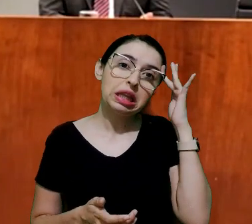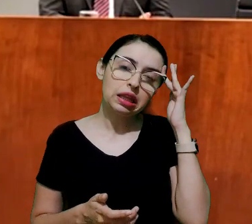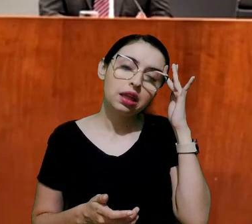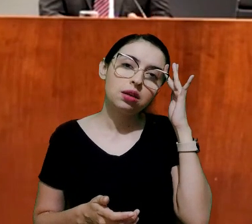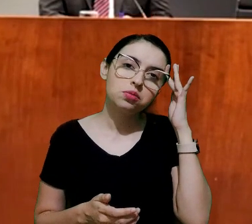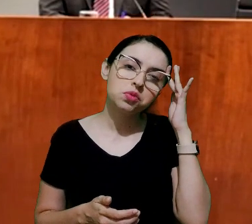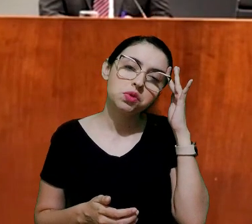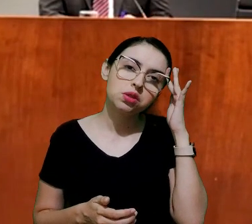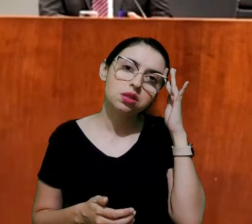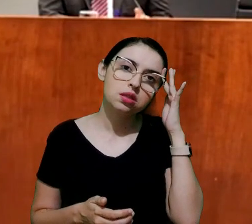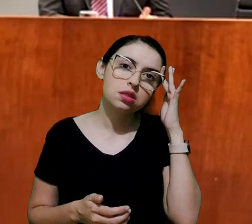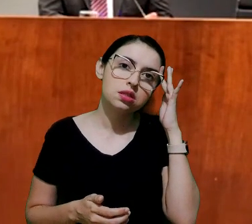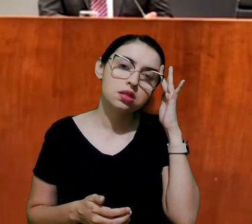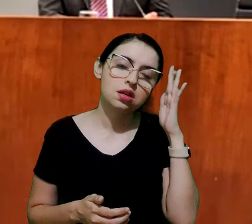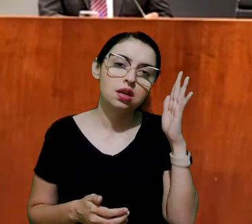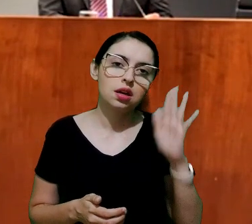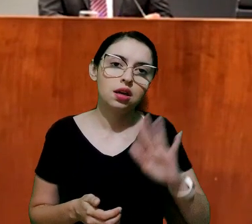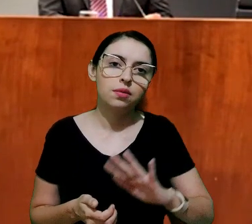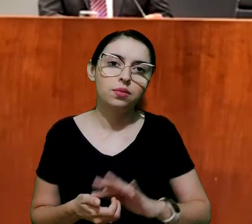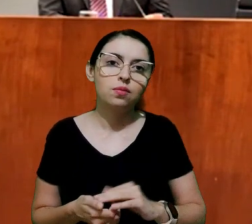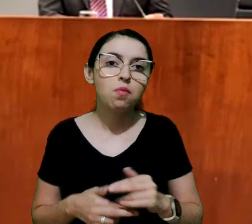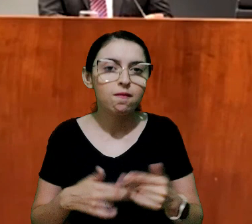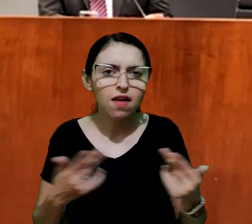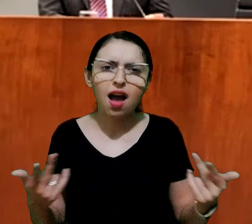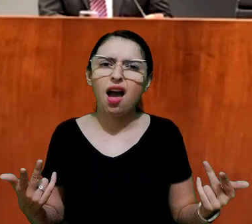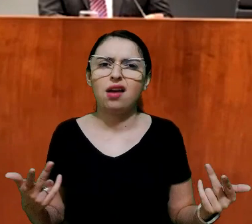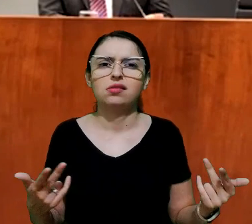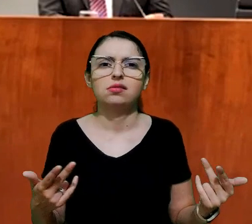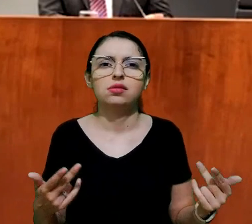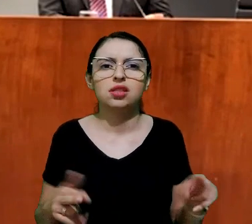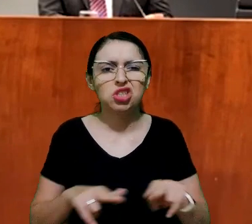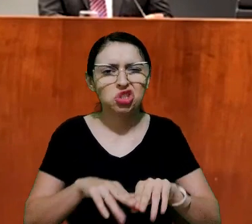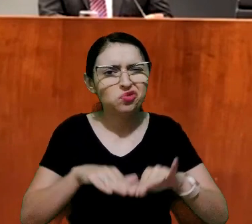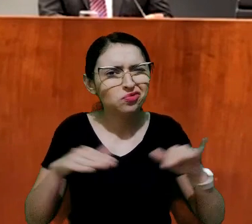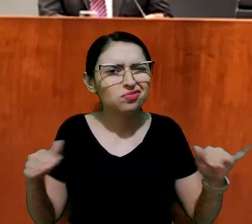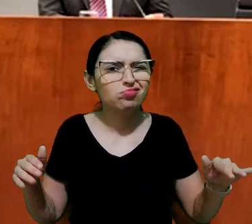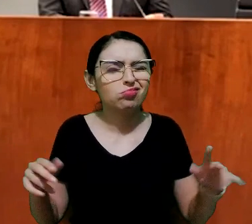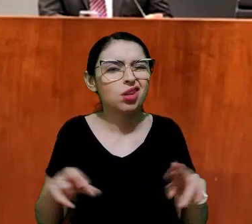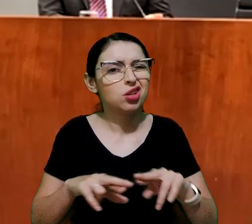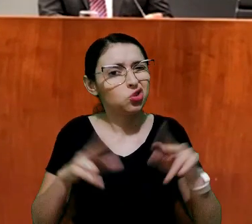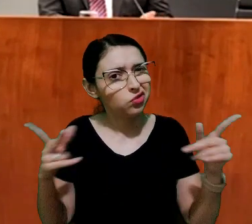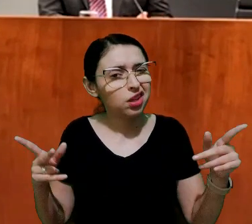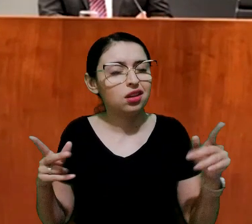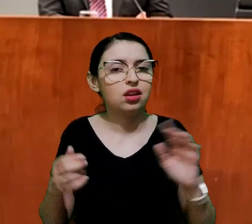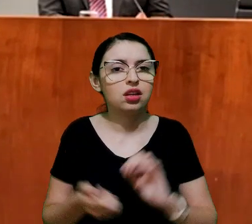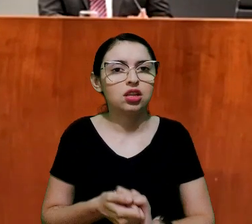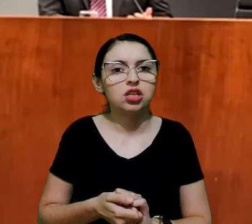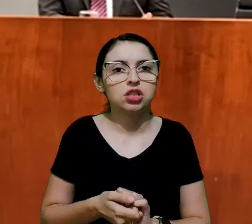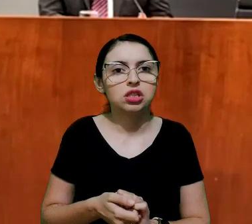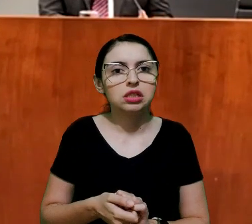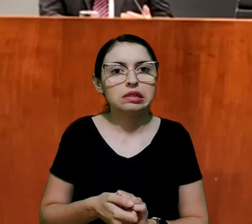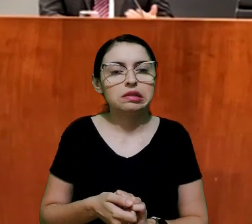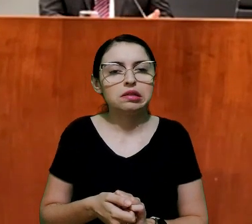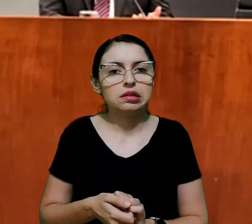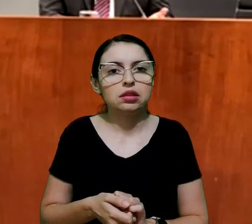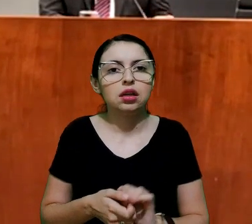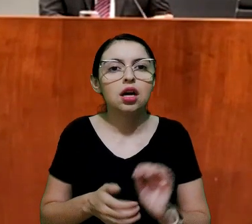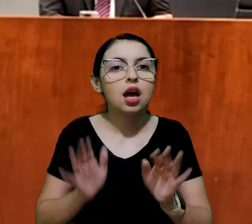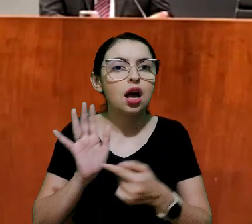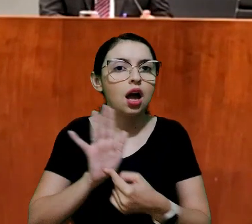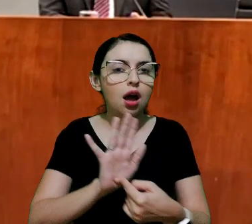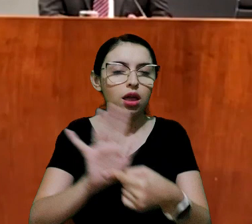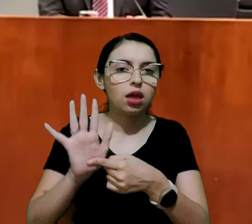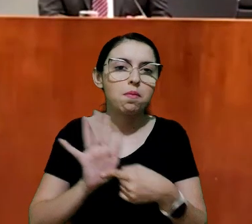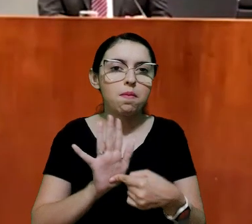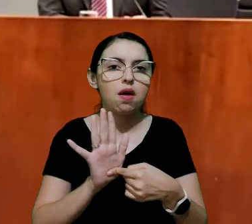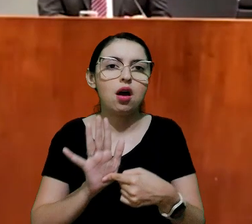que, em muitos casos, há uma distância considerável entre a realidade e aquilo que as redes